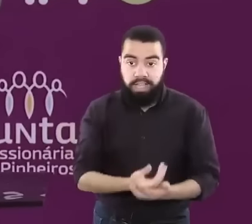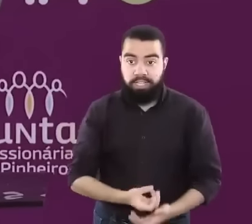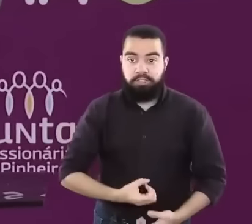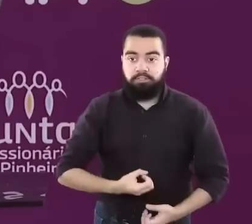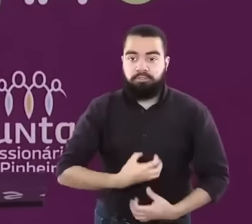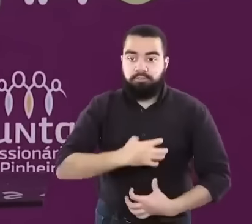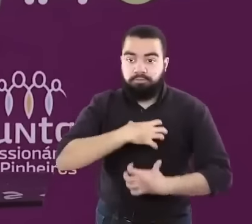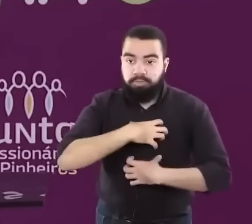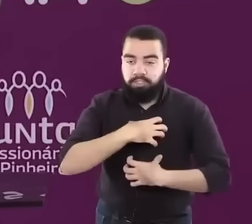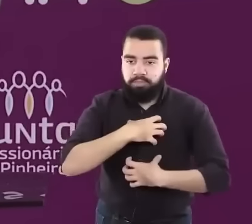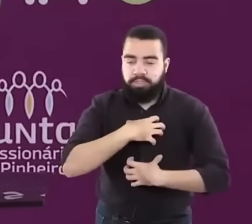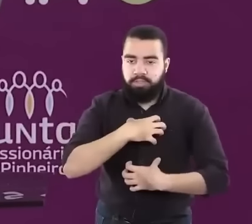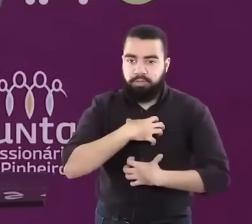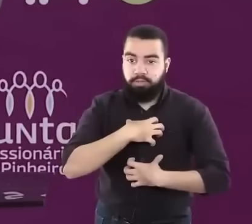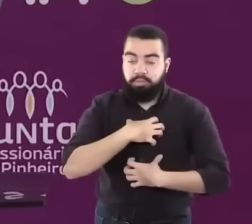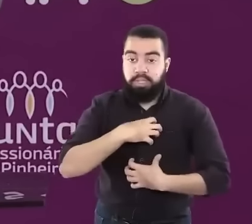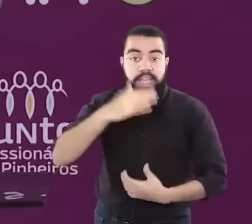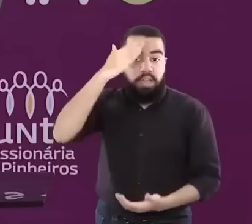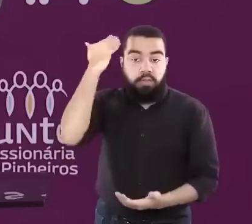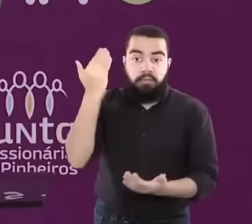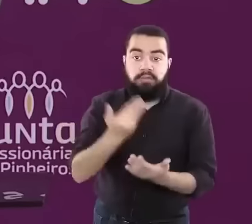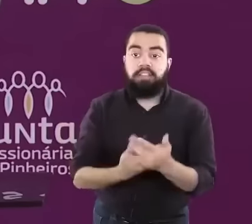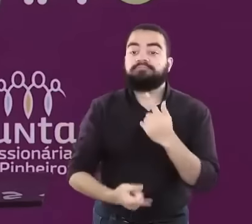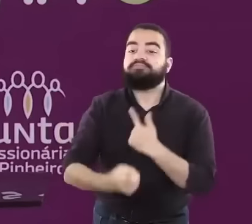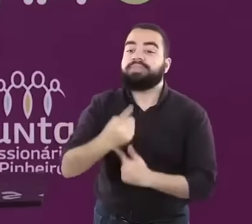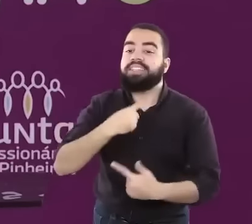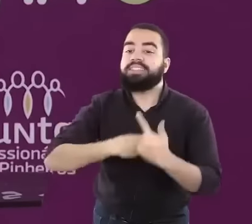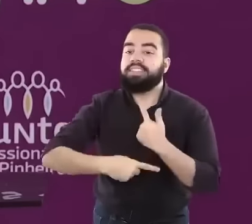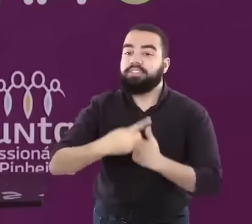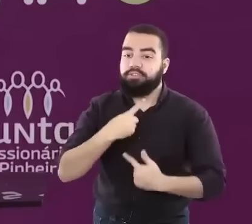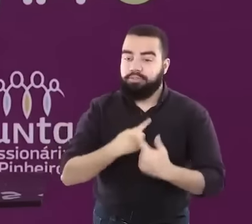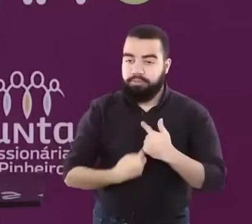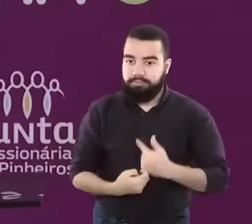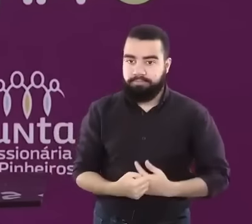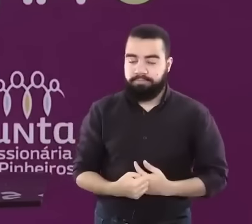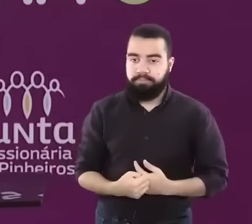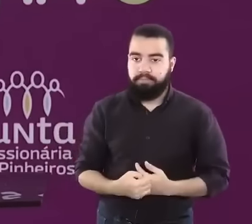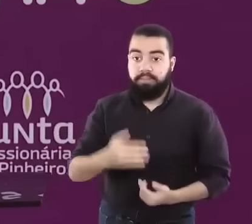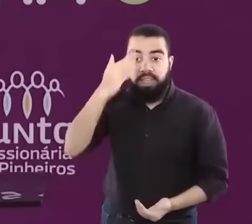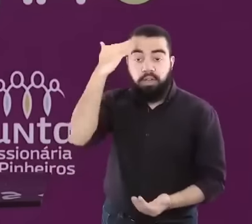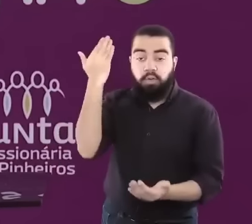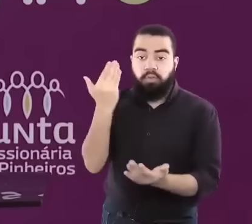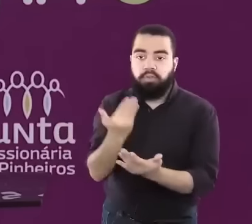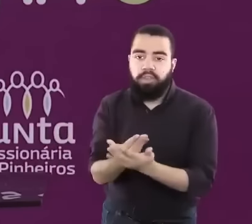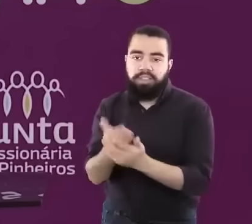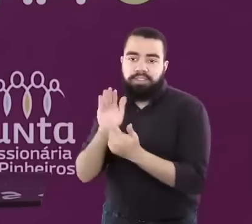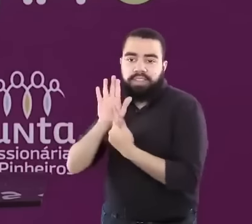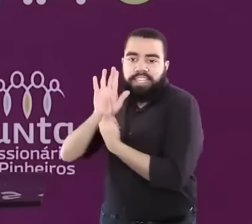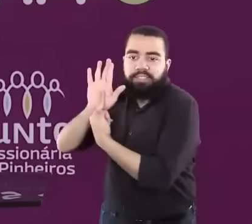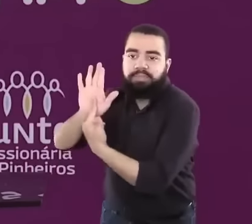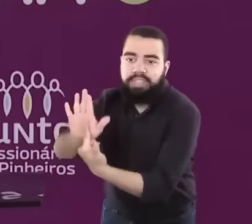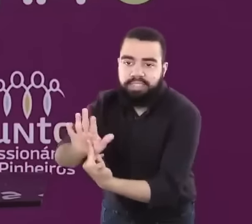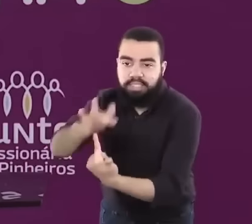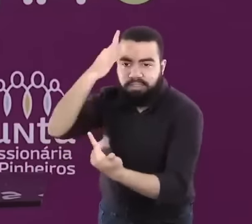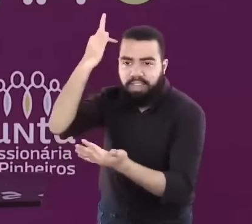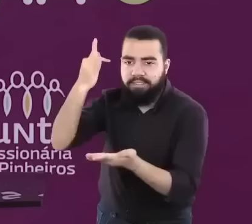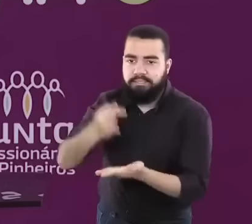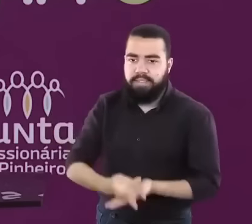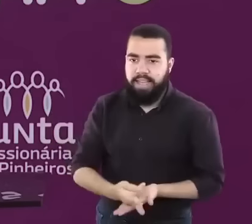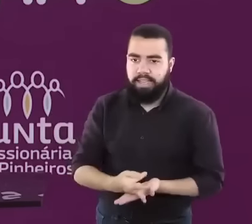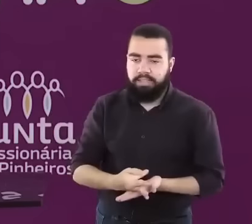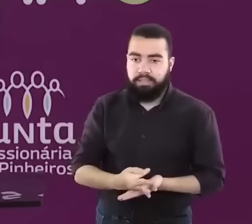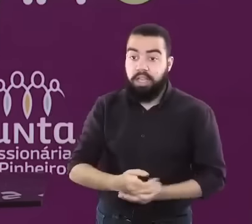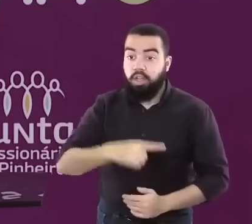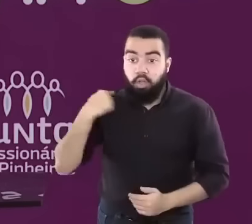tem um aspecto volitivo a confiança aqui é a expressão da fé e nós como